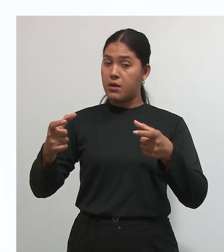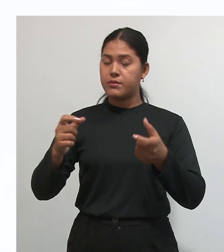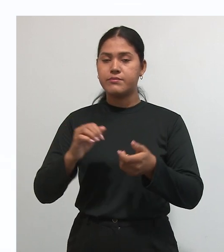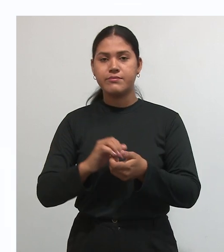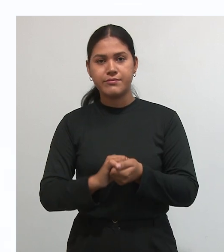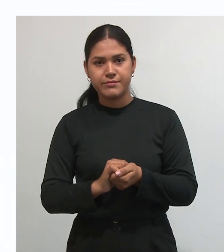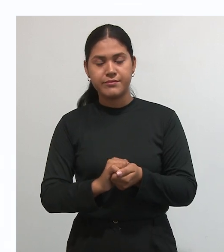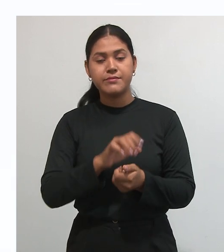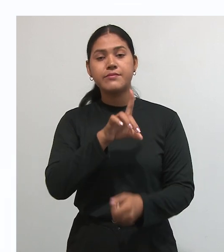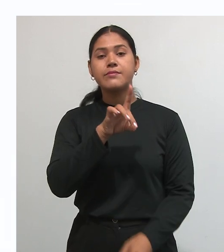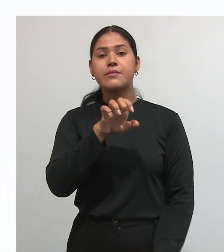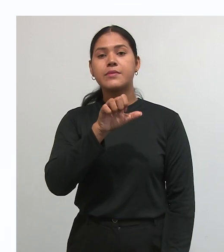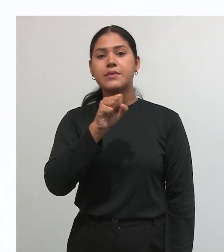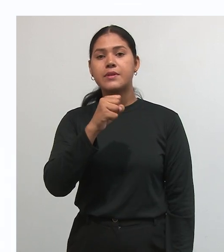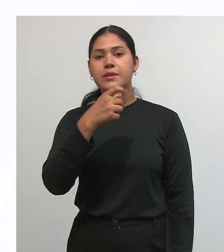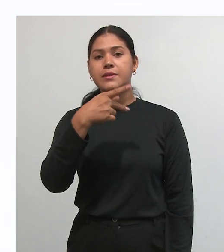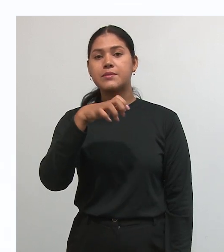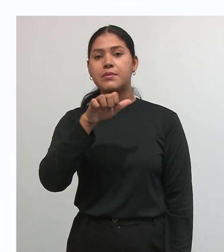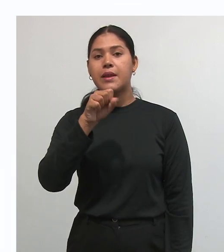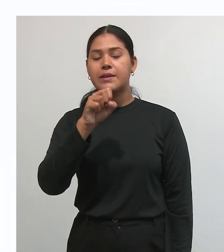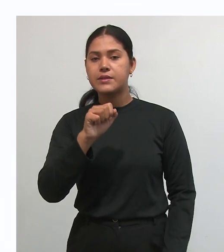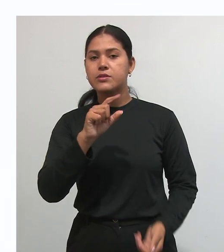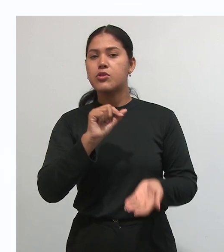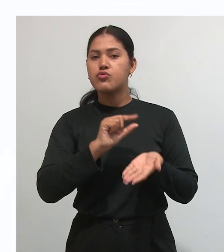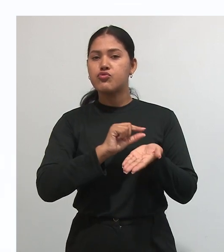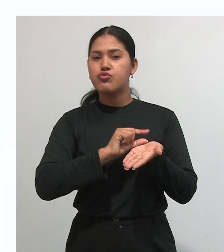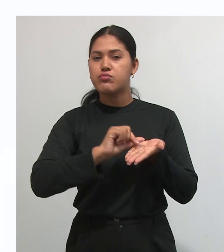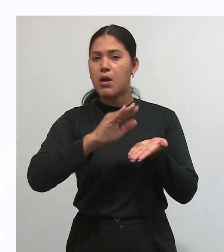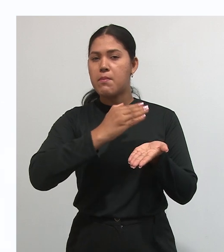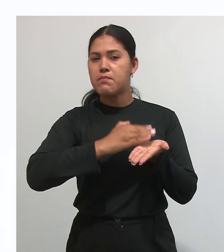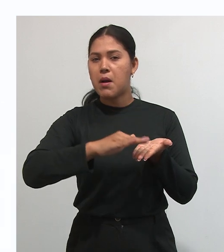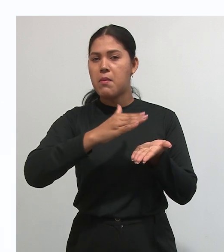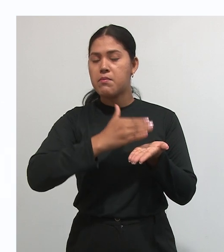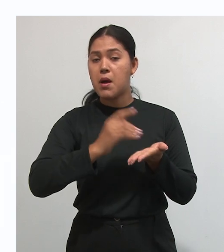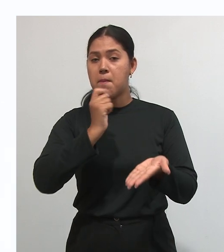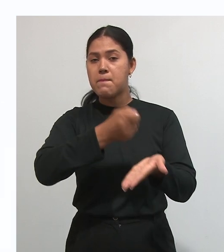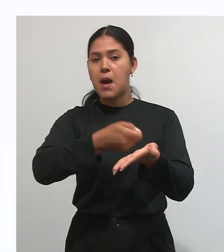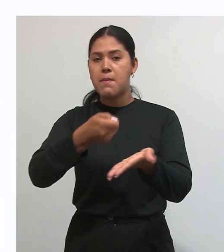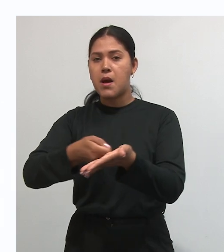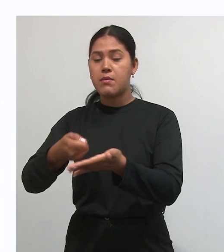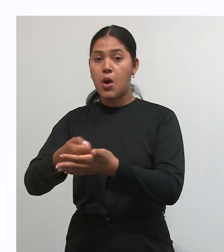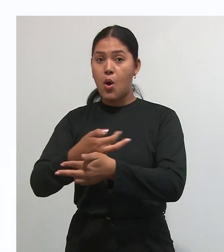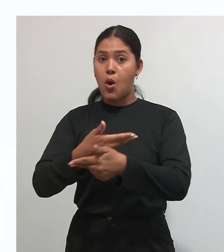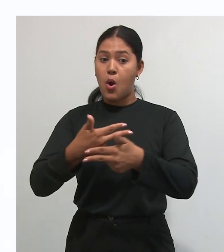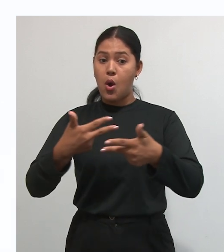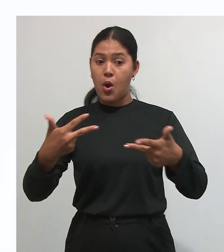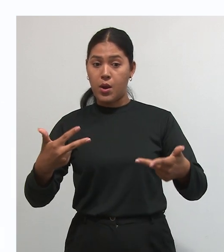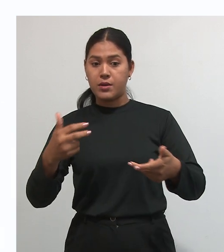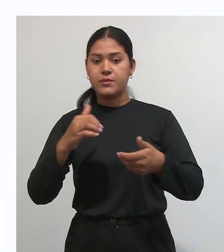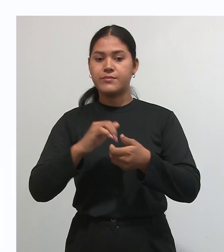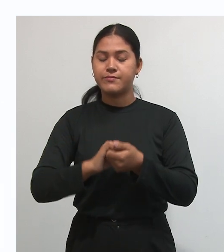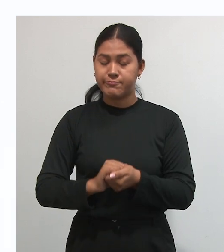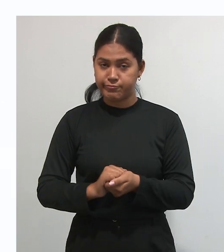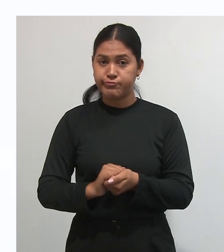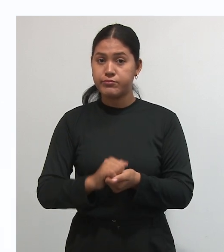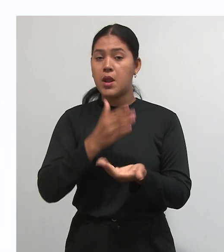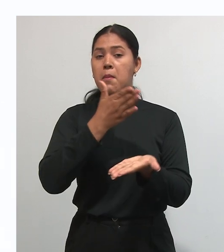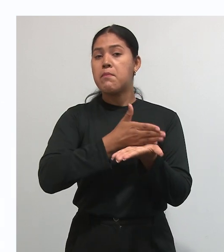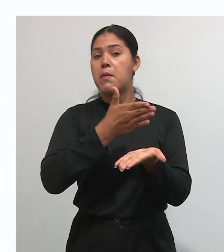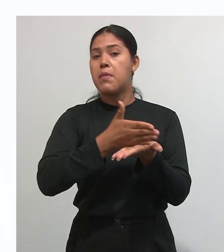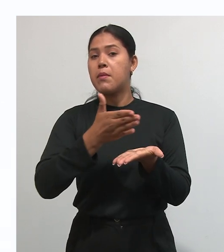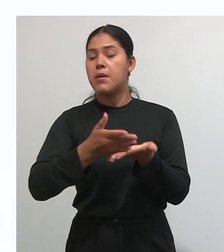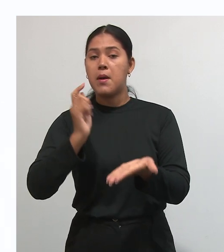despesa, correspondente às variações patrimoniais diminutivas. E parcela do resultado de coligadas